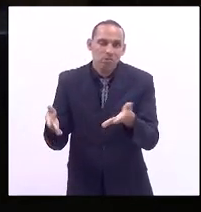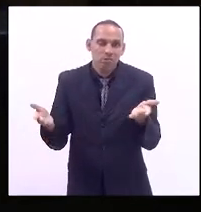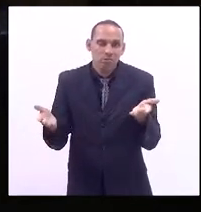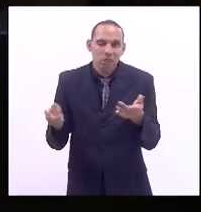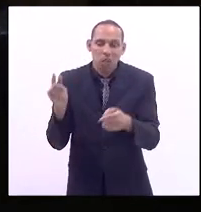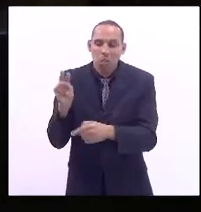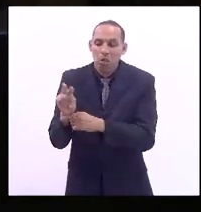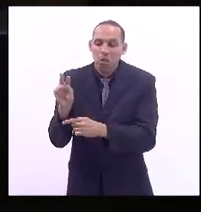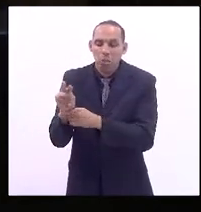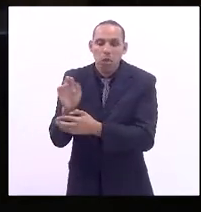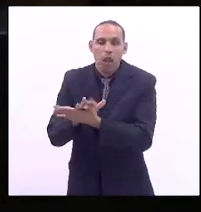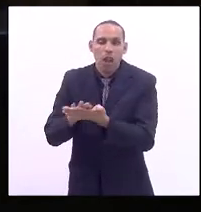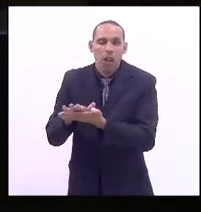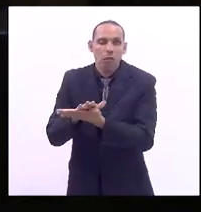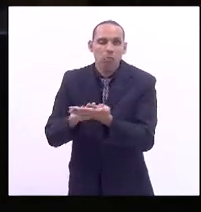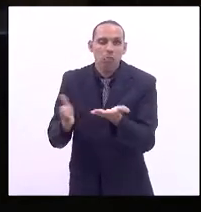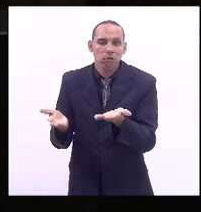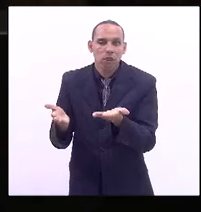preservação